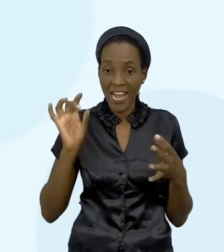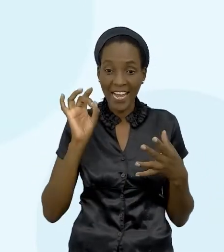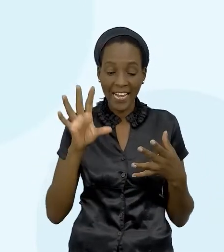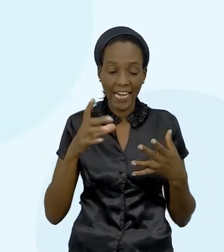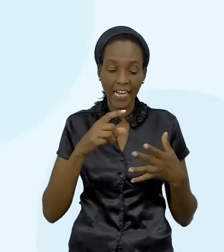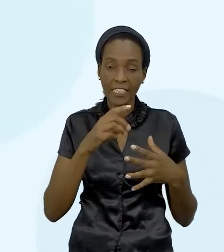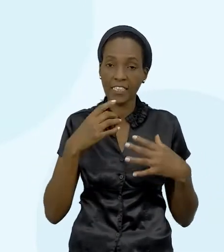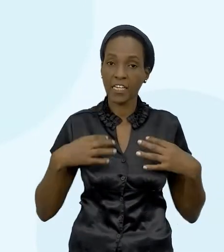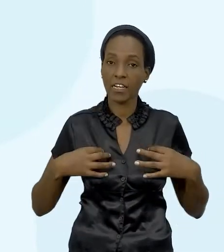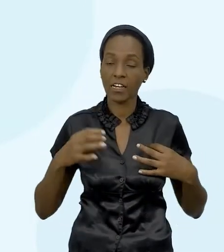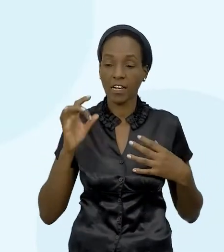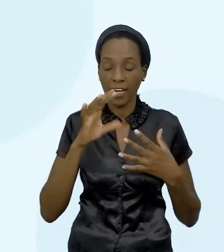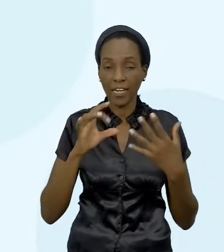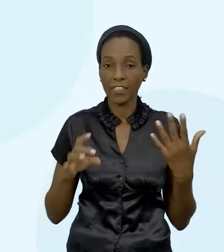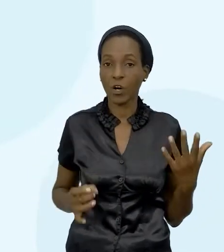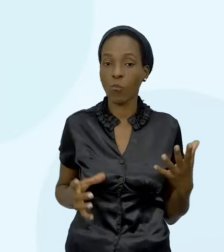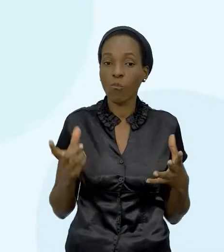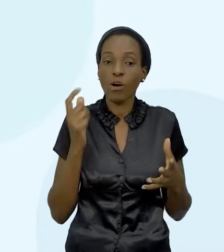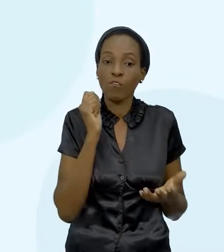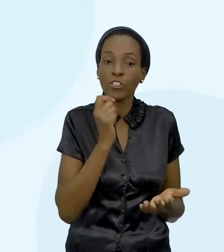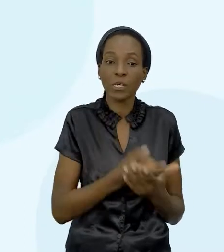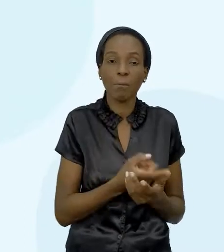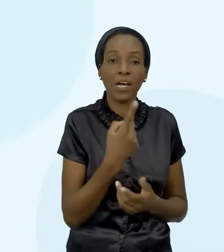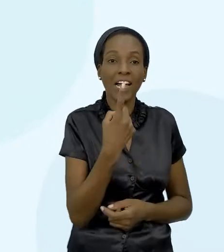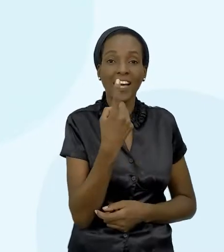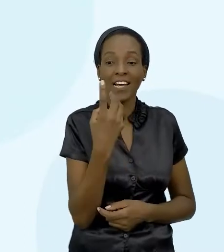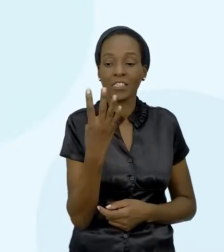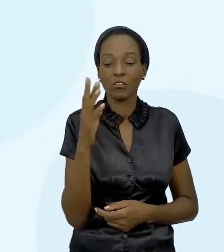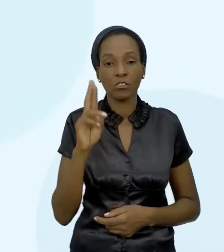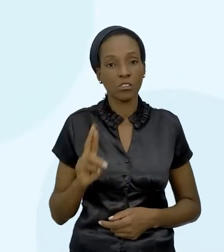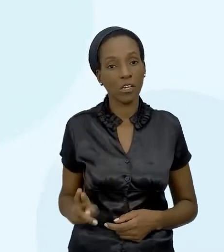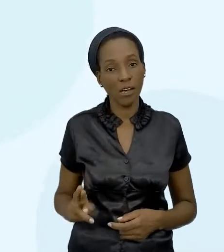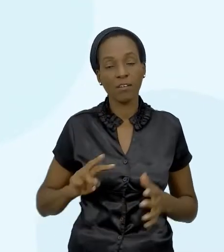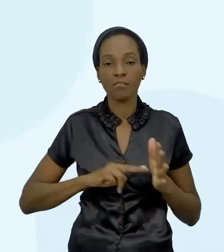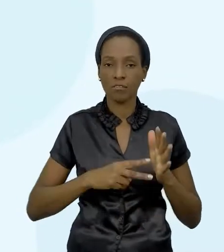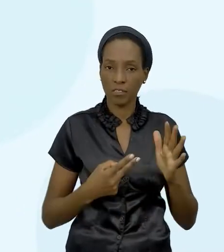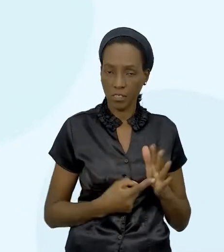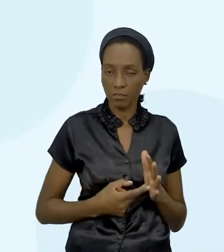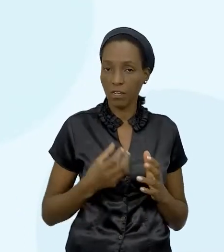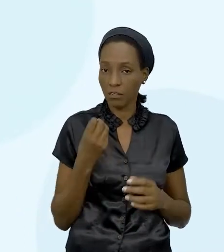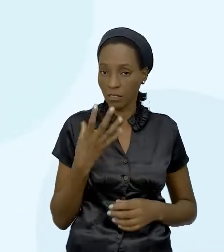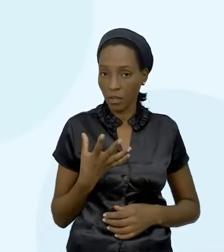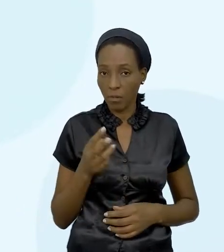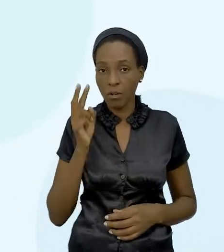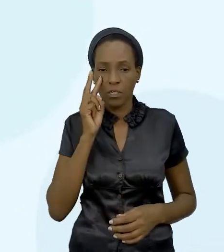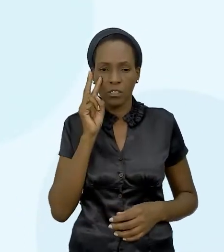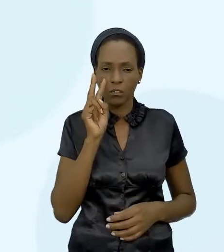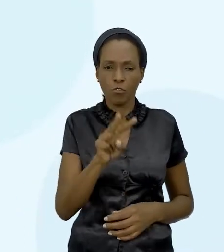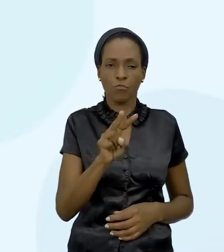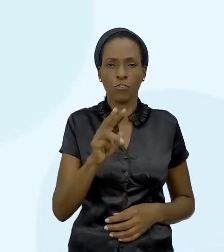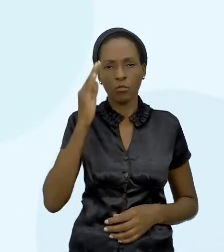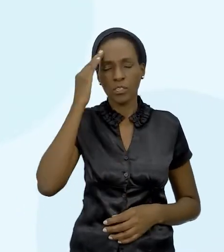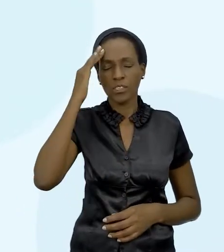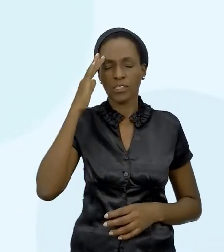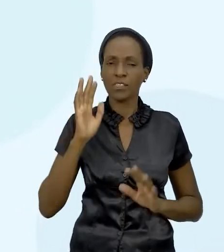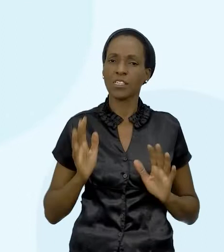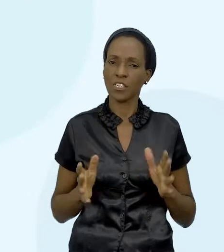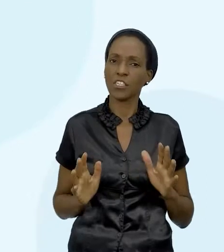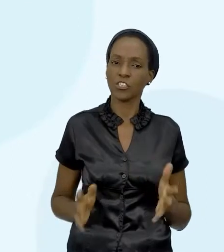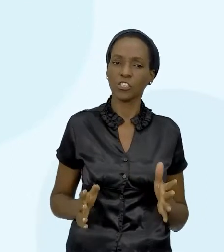vai custar 14 reais, é isso que quer dizer, tá bom? Então, olhando para a expressão, você tem que ter essa interpretação. Olha